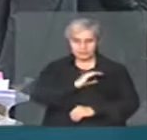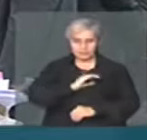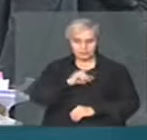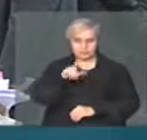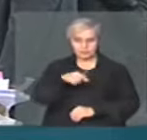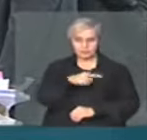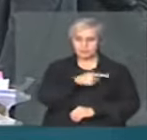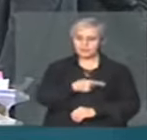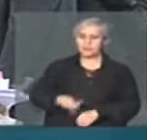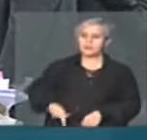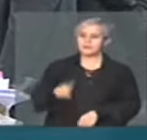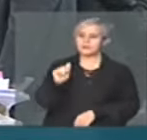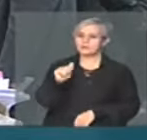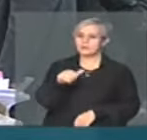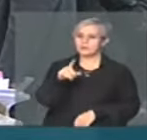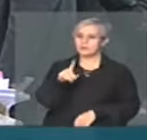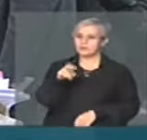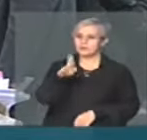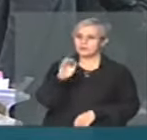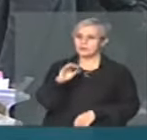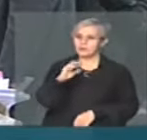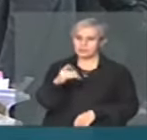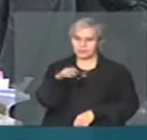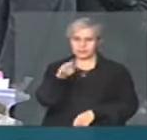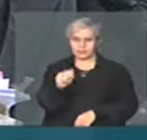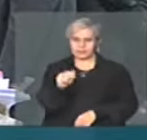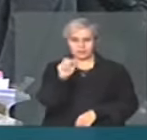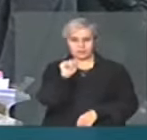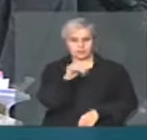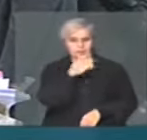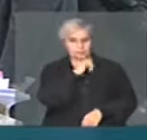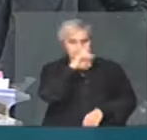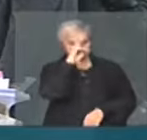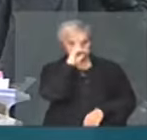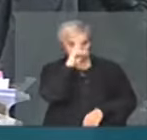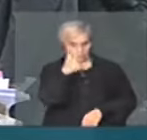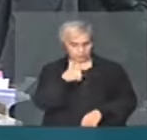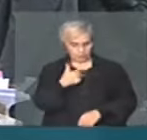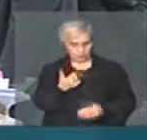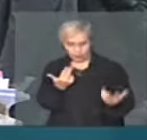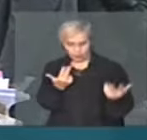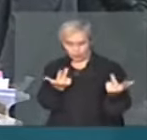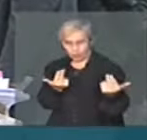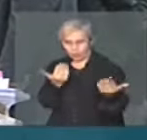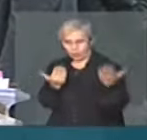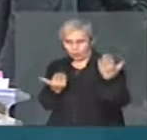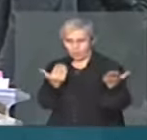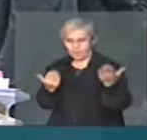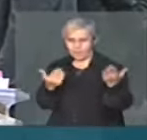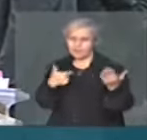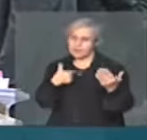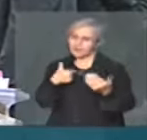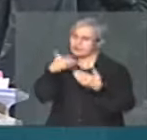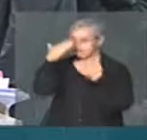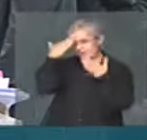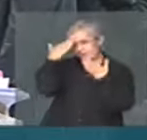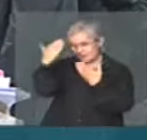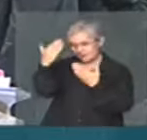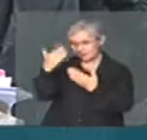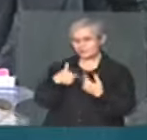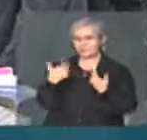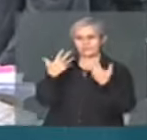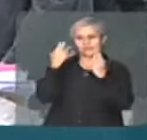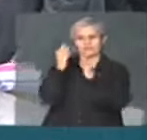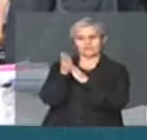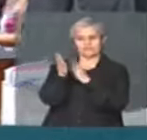respeito, Vossa Excelência. E se Vossa Excelência me compara ao deputado Eduardo Cunha, para mim é um elogio. Quero até agradecer o elogio de Vossa Excelência.